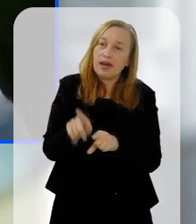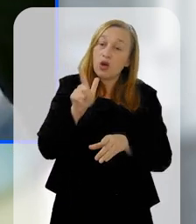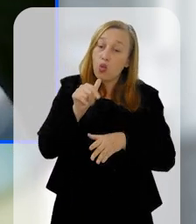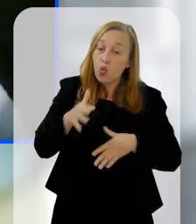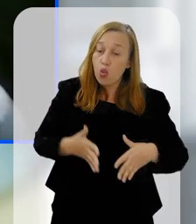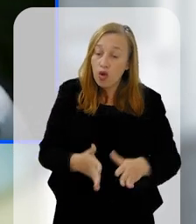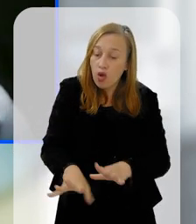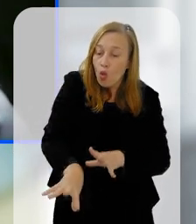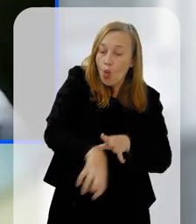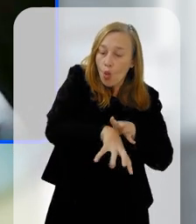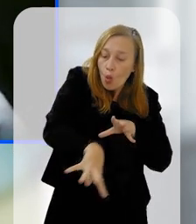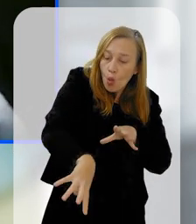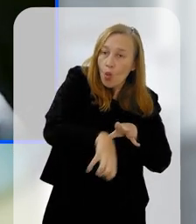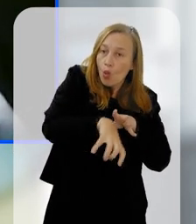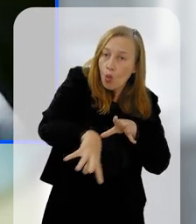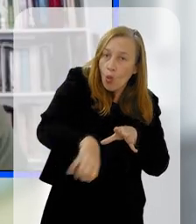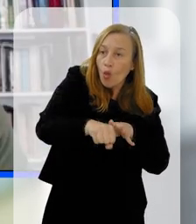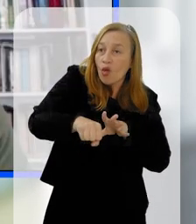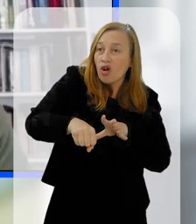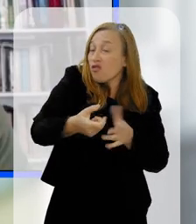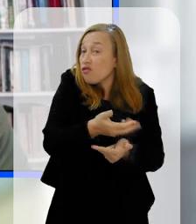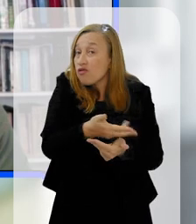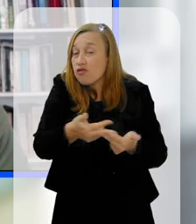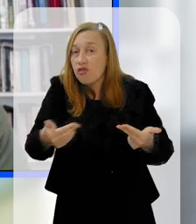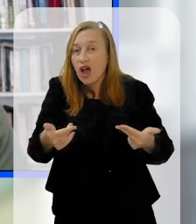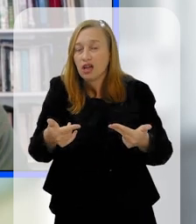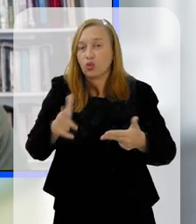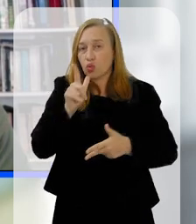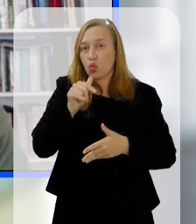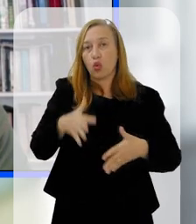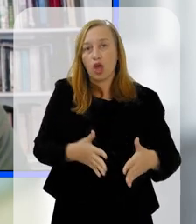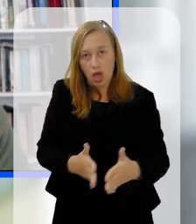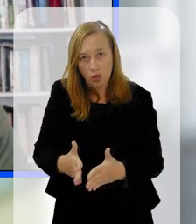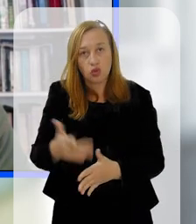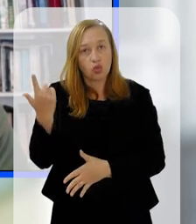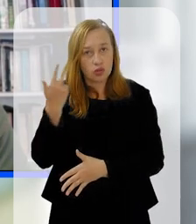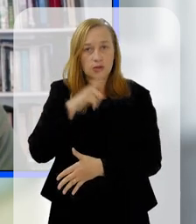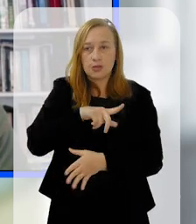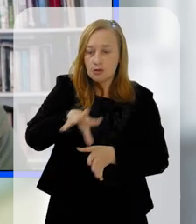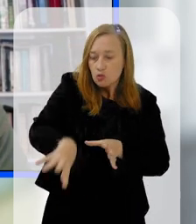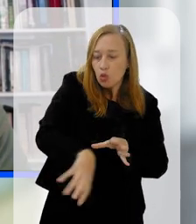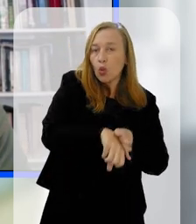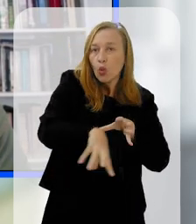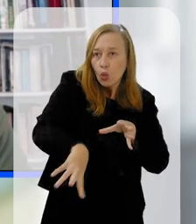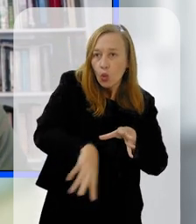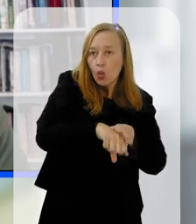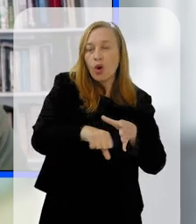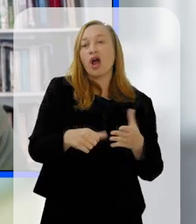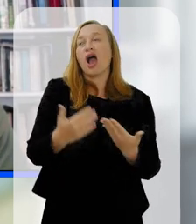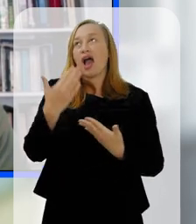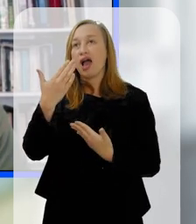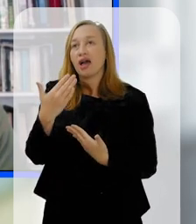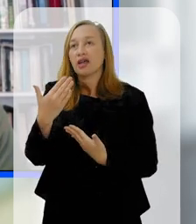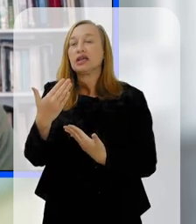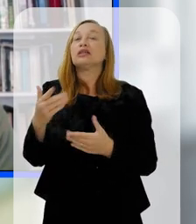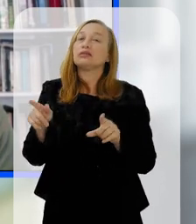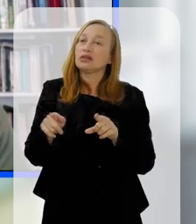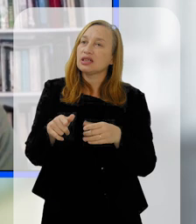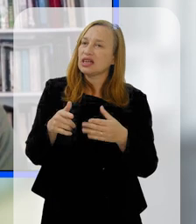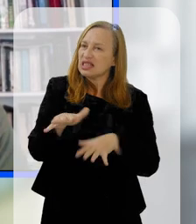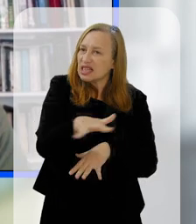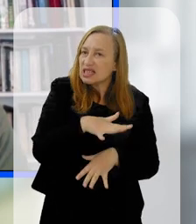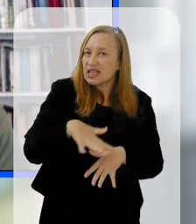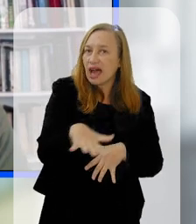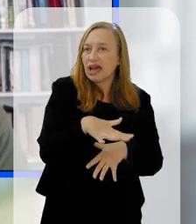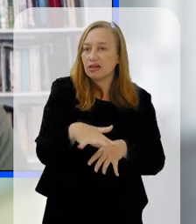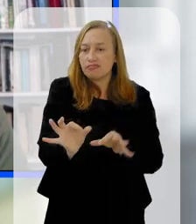Dragamos uma quantidade enorme de rios, né? E, graças a isso, nessas áreas